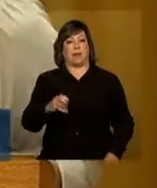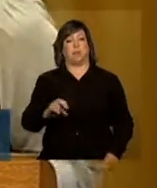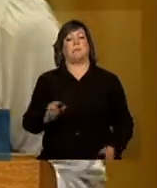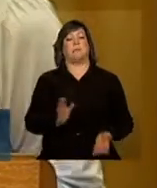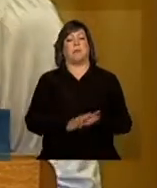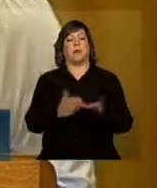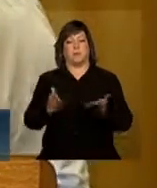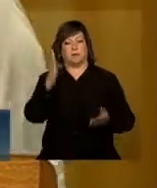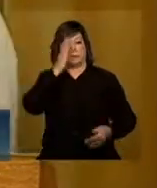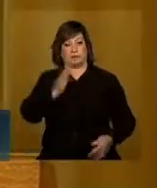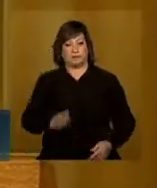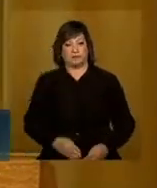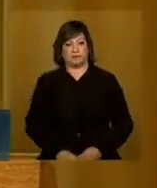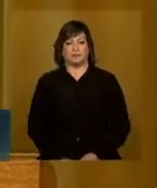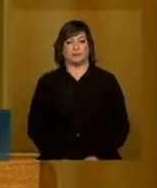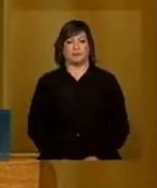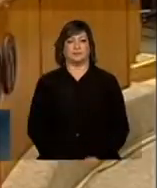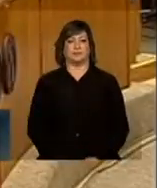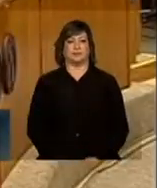para o Brasil.